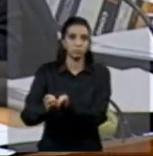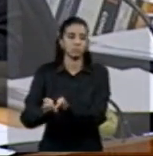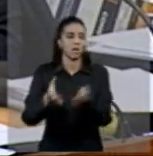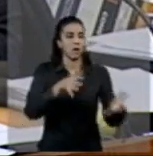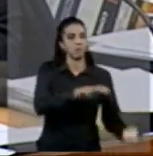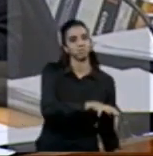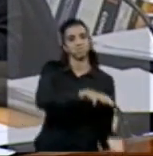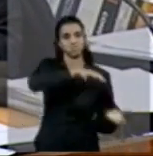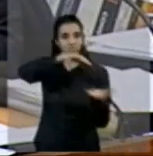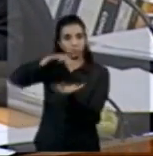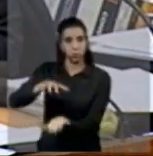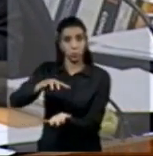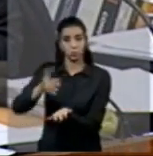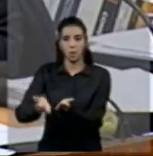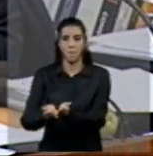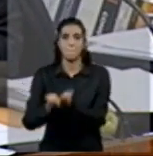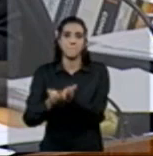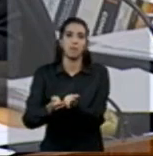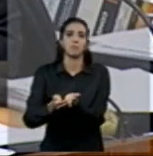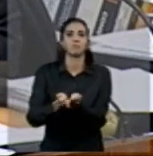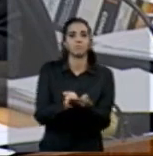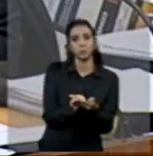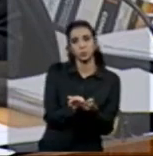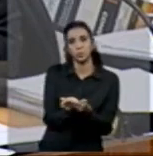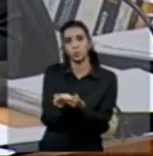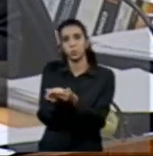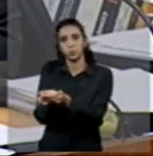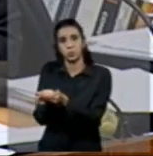Europa, entregando para o